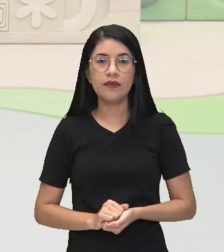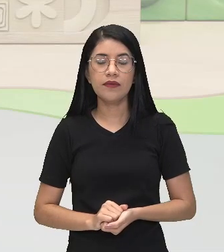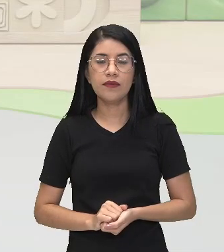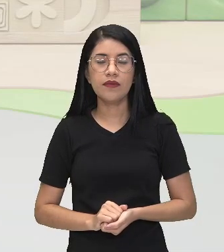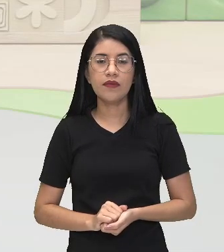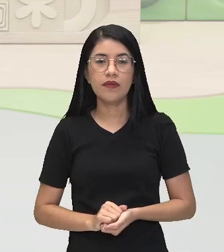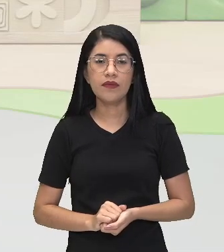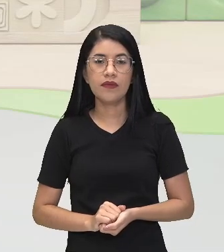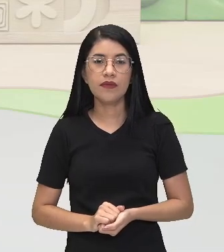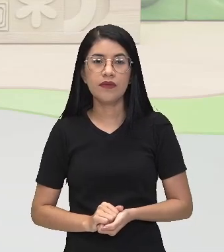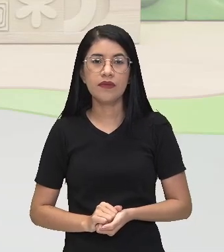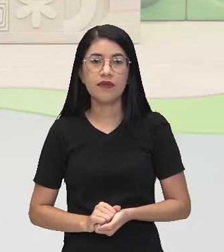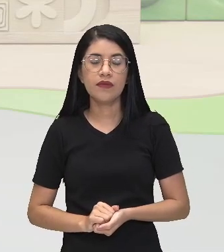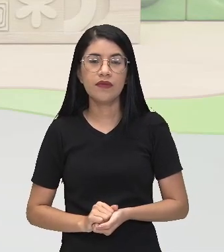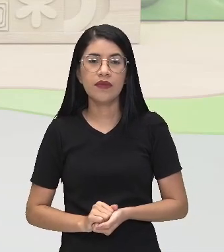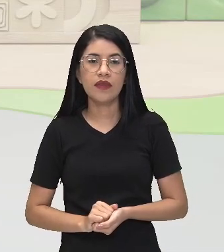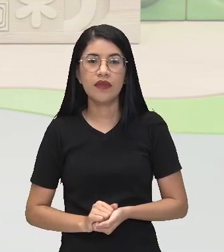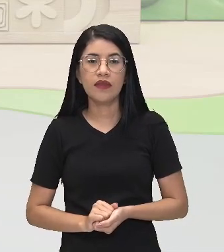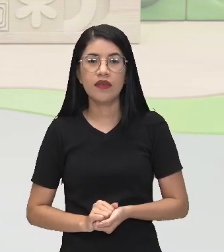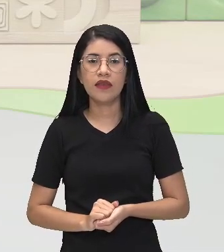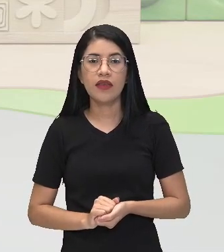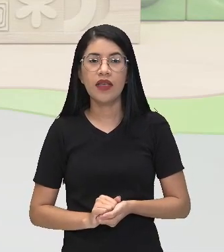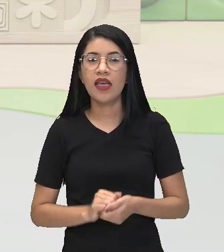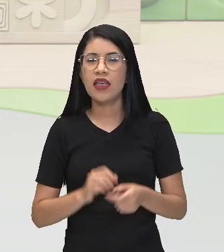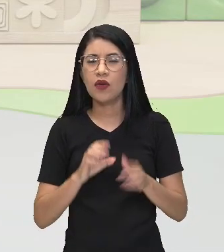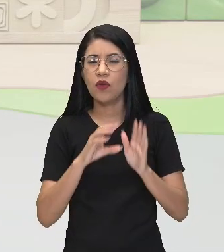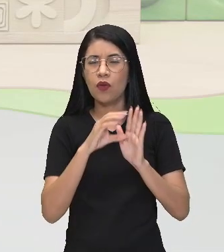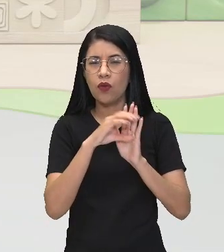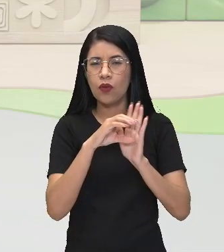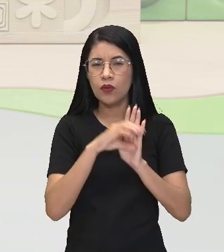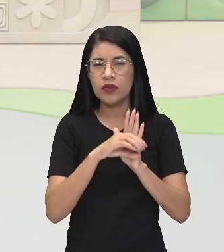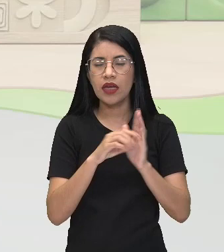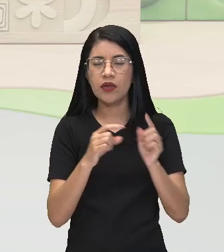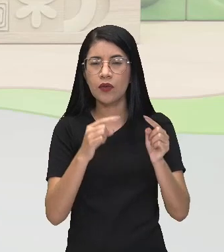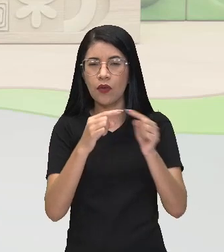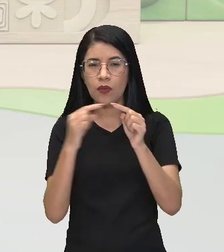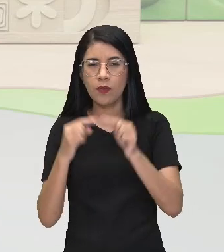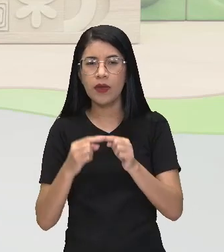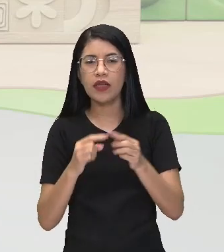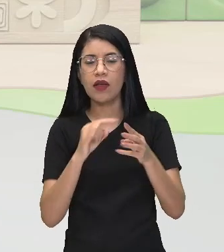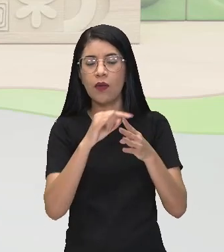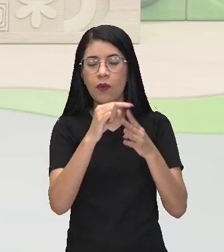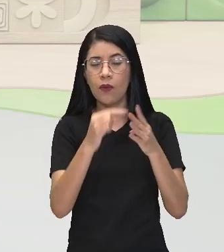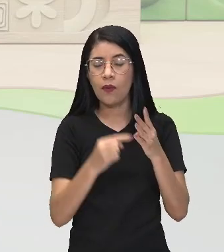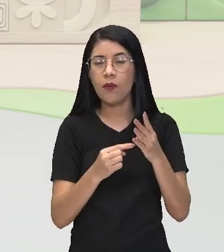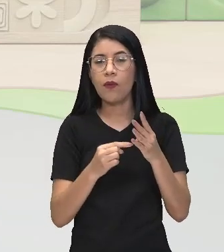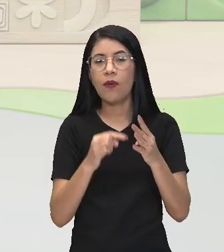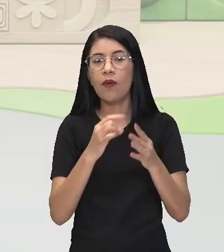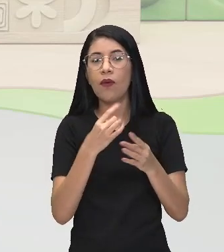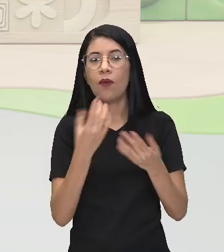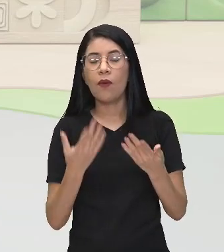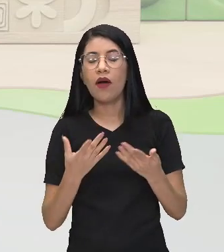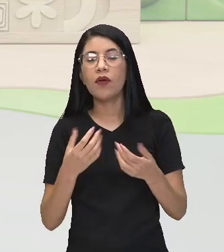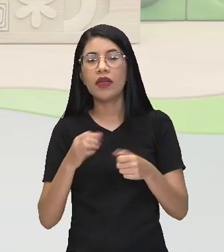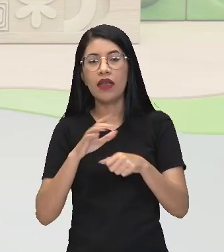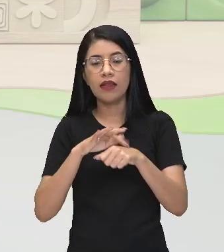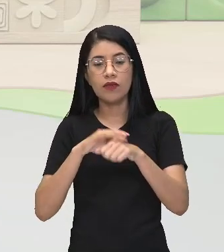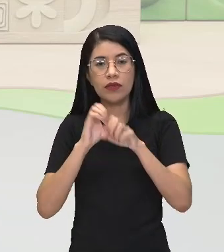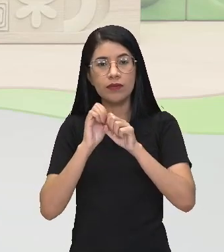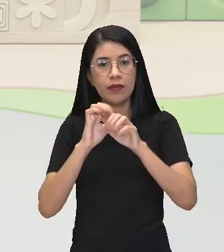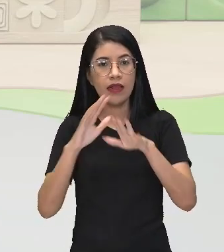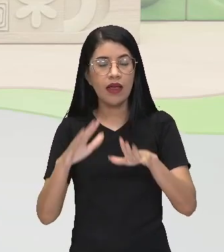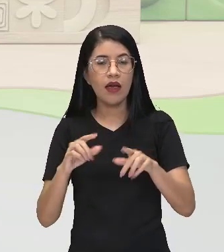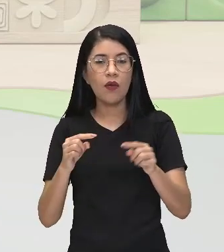serem classificadas no conceito de surto, endemia, epidemia ou